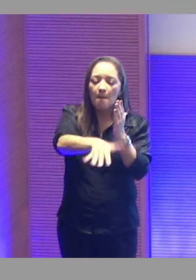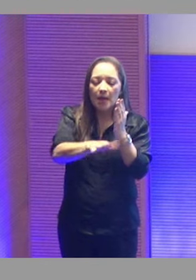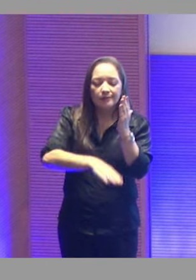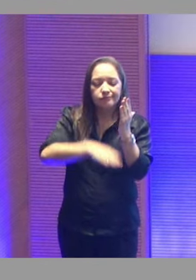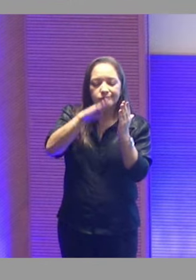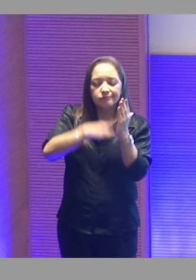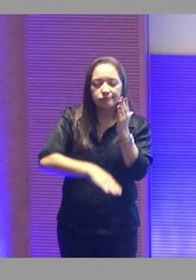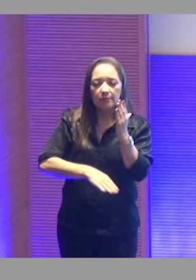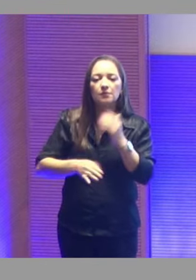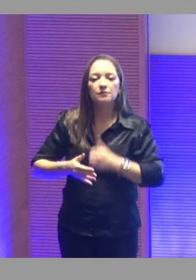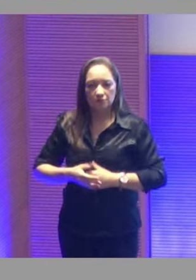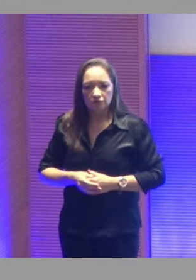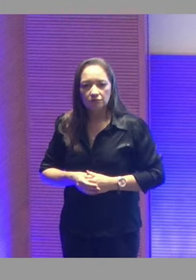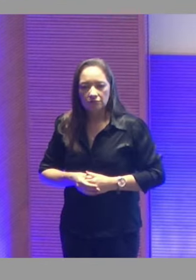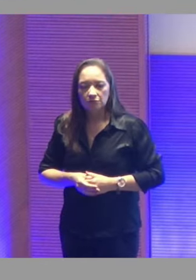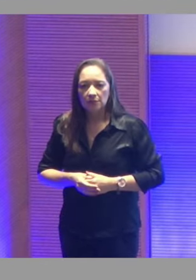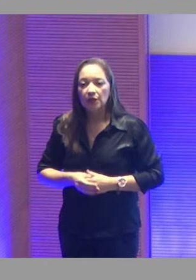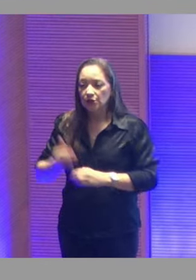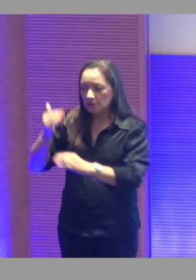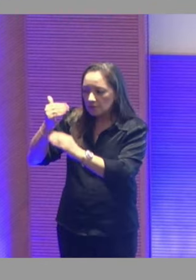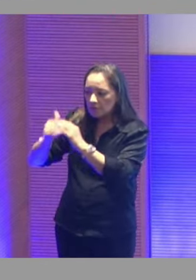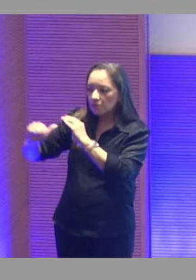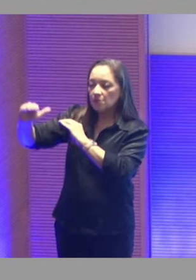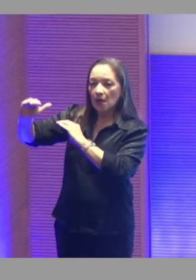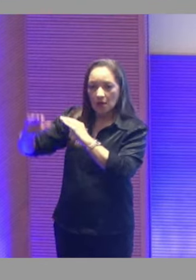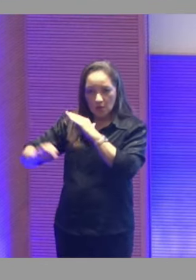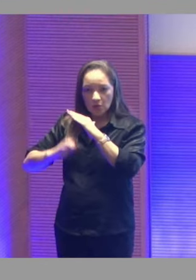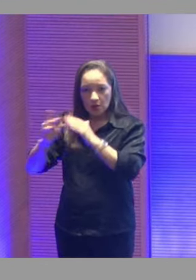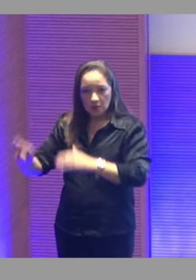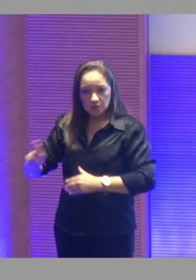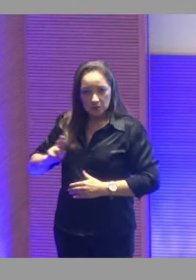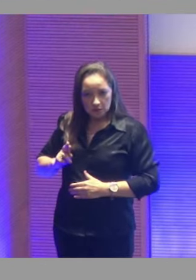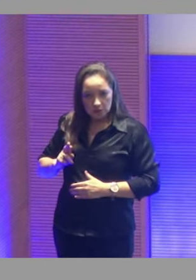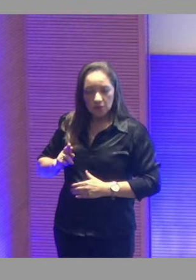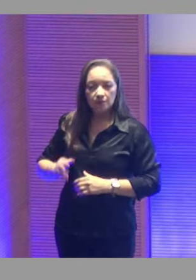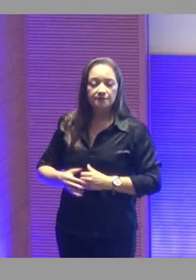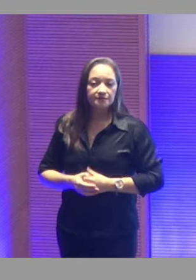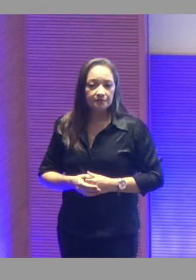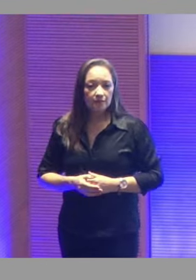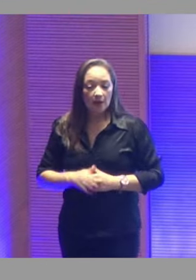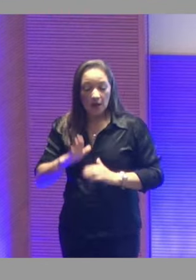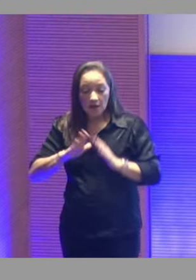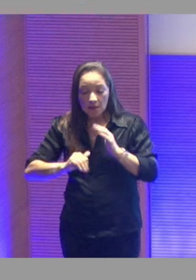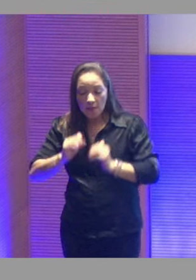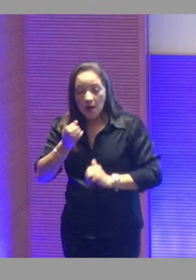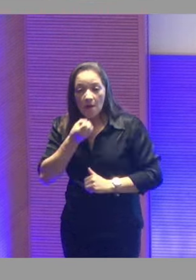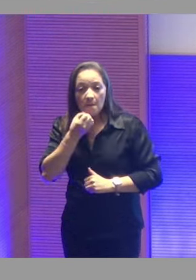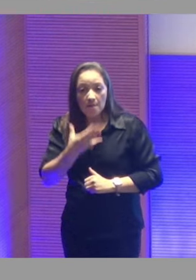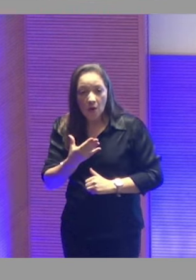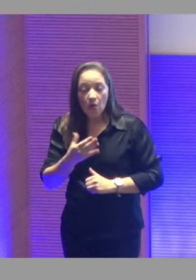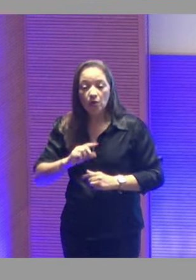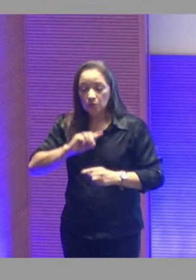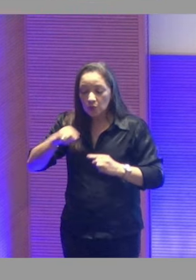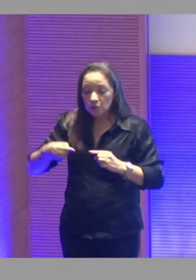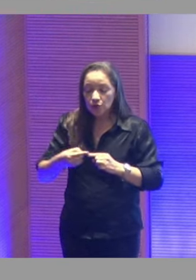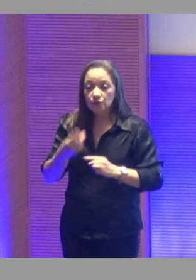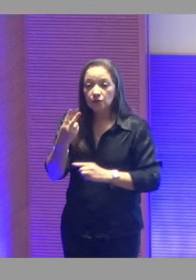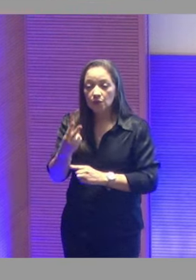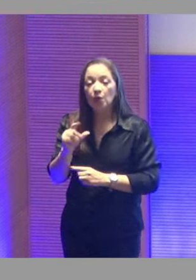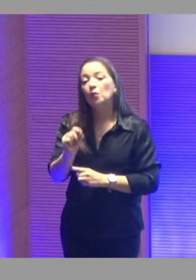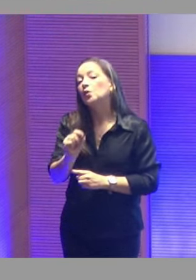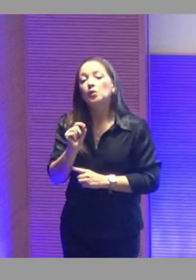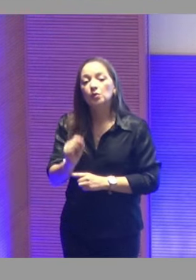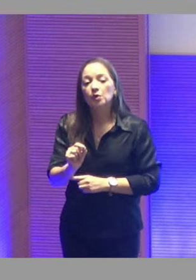maneira pelas organizações que responderam quando a gente fala das boas práticas de escopo dois também a gente tem né uma busca por